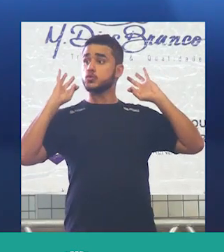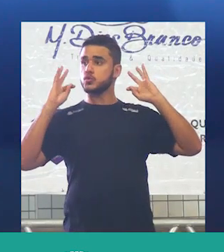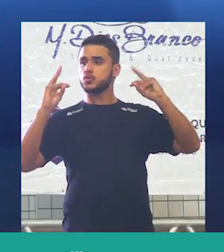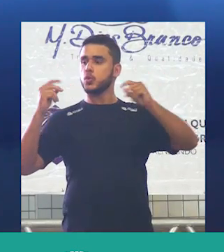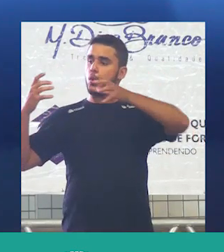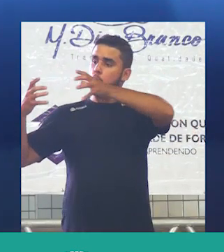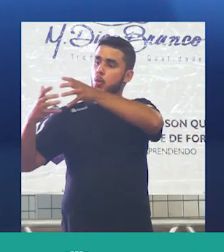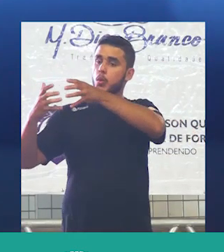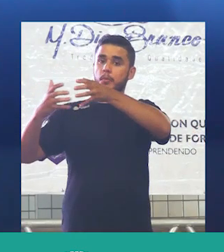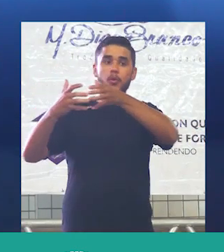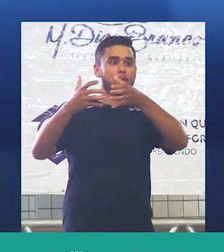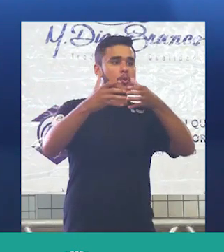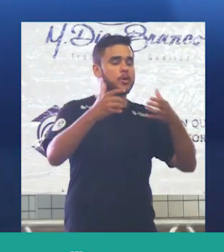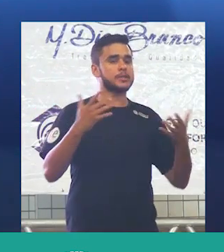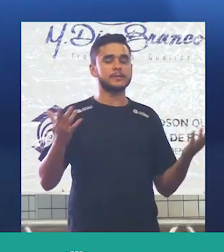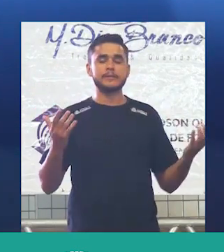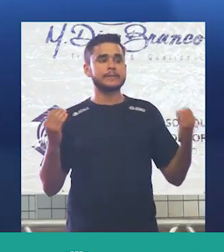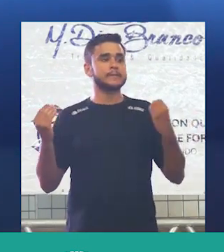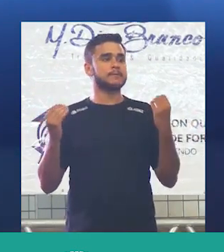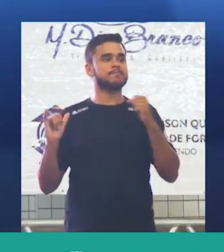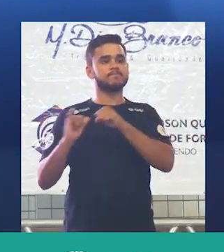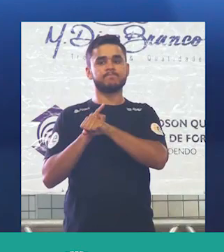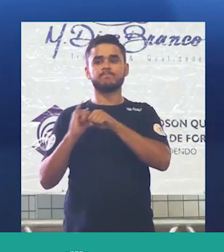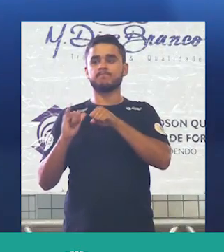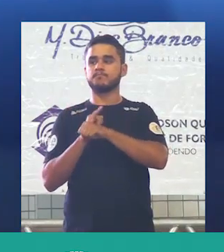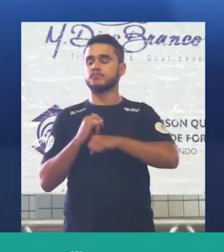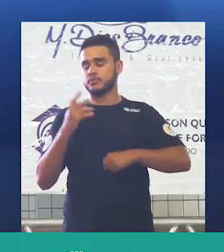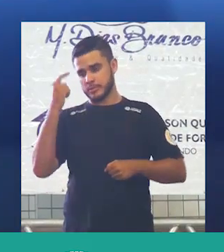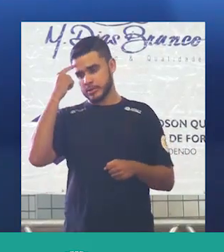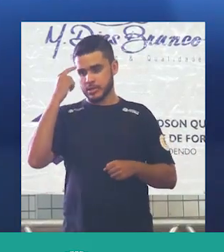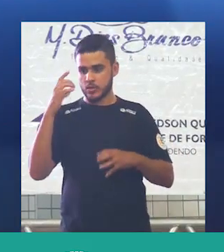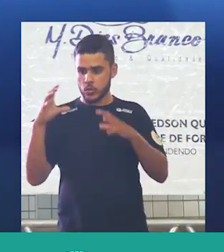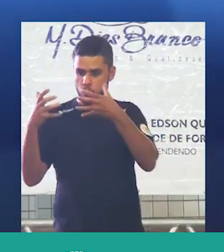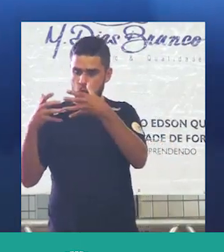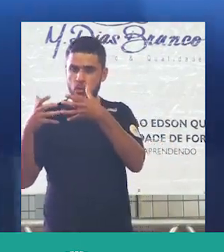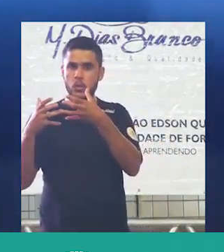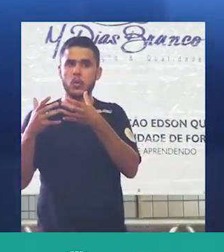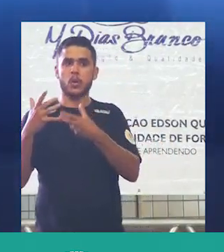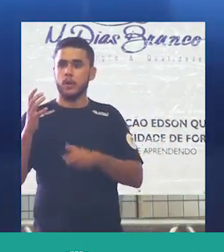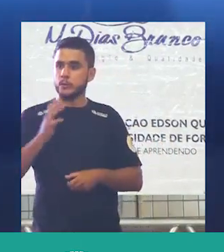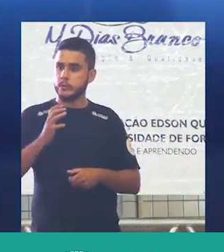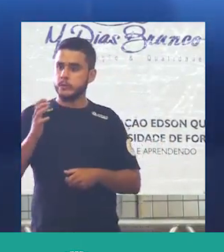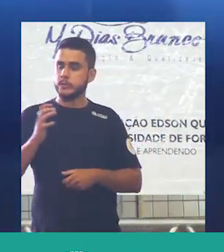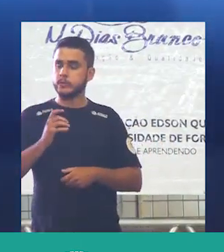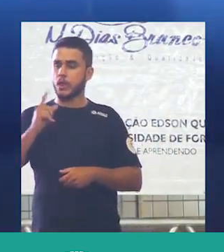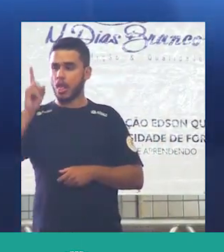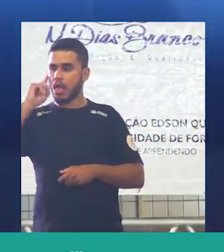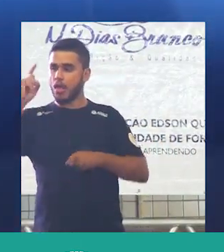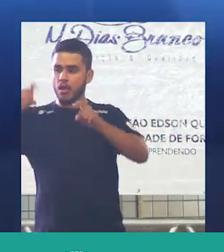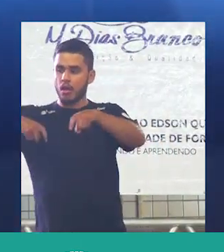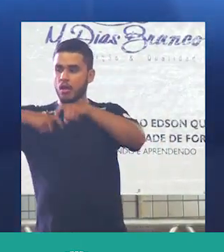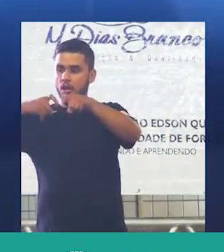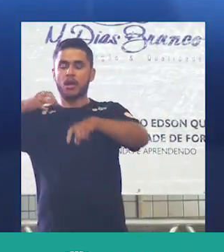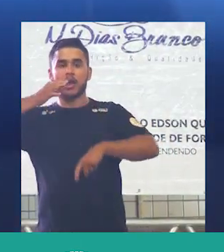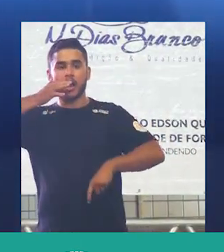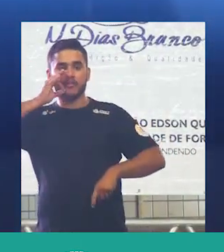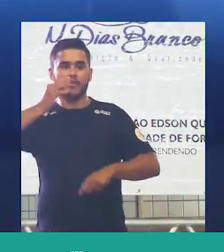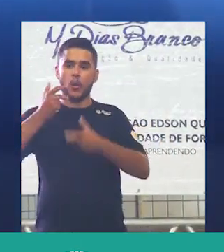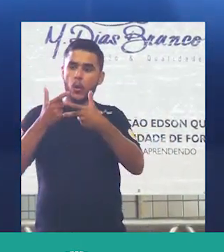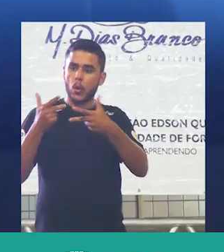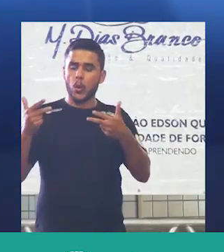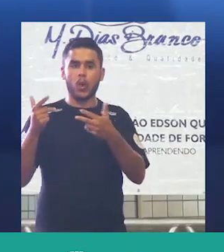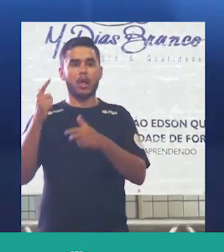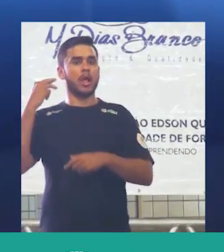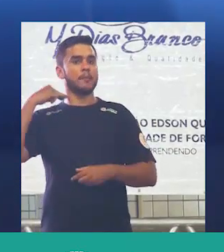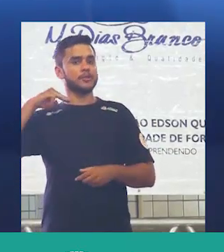todos esses grupos. Então ele vai ter que governar ao mesmo tempo para os cafeicultores E para a burguesia,